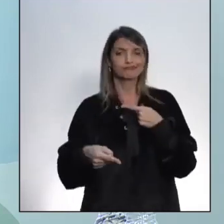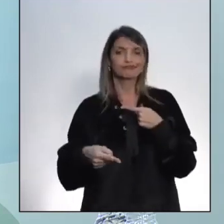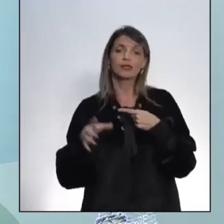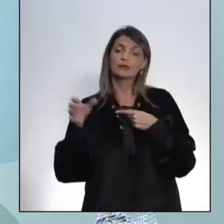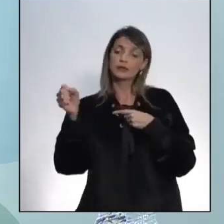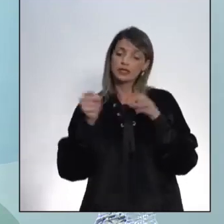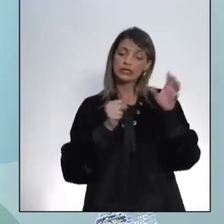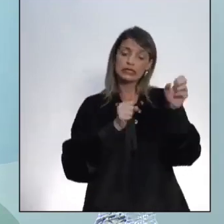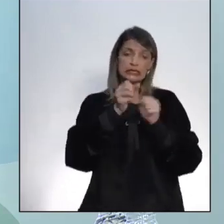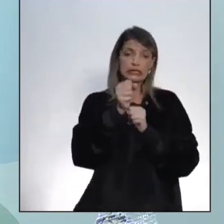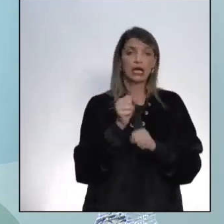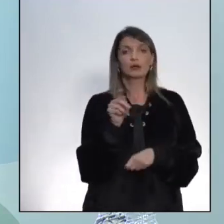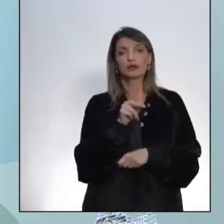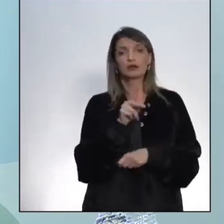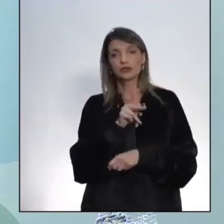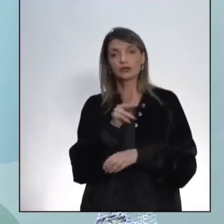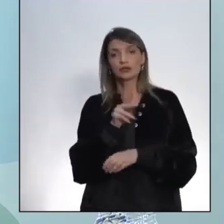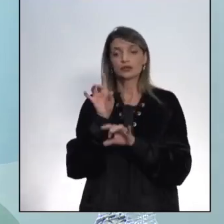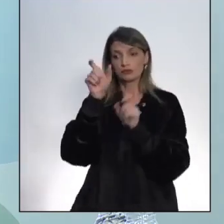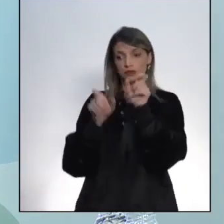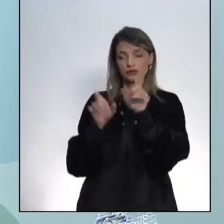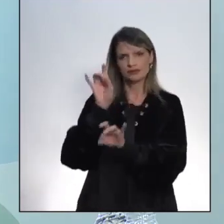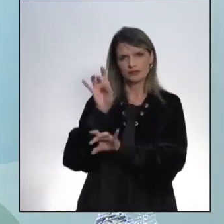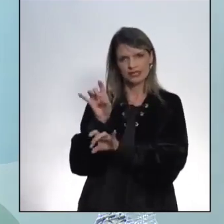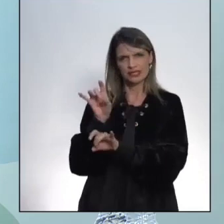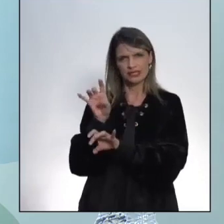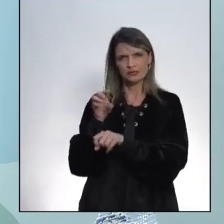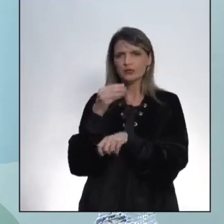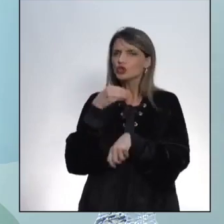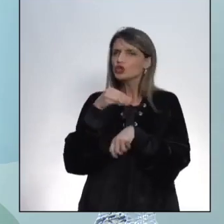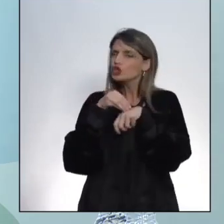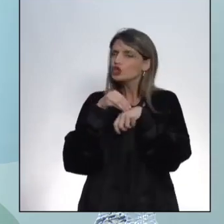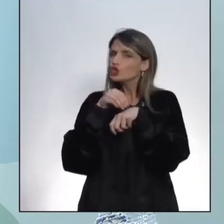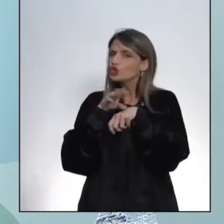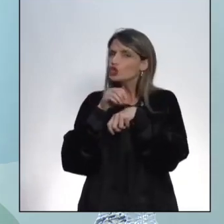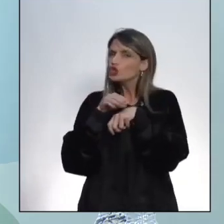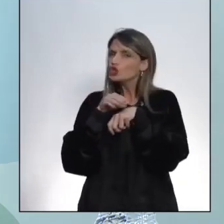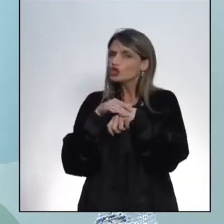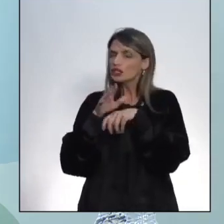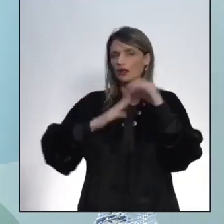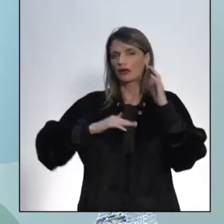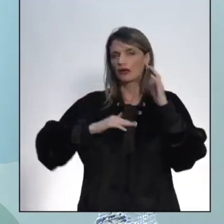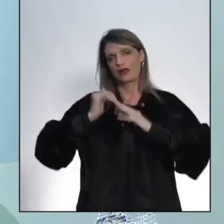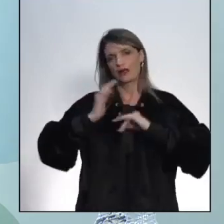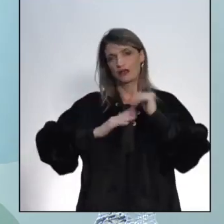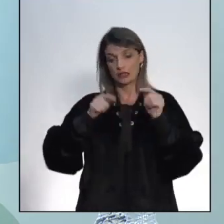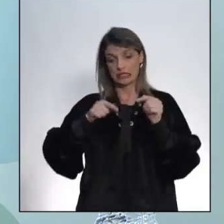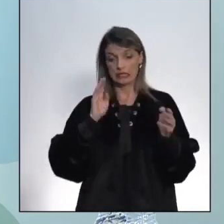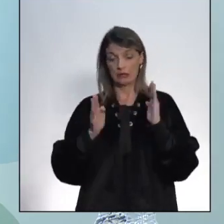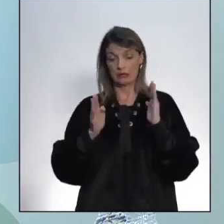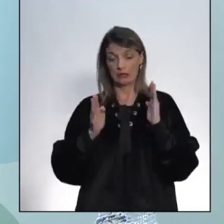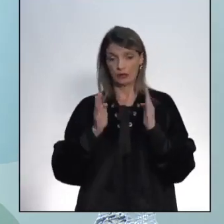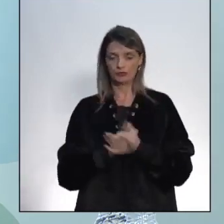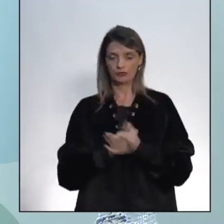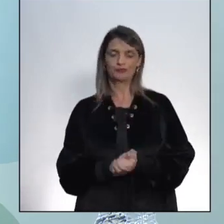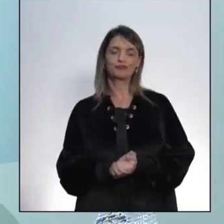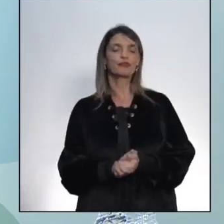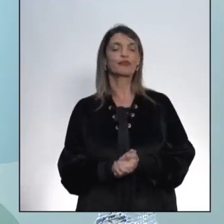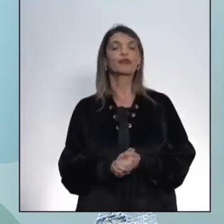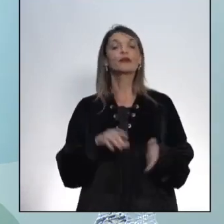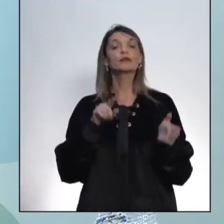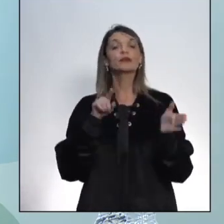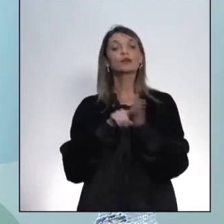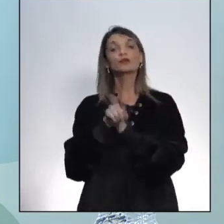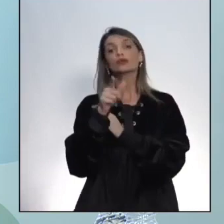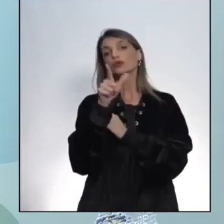melhores especialistas para comentar e para dar dicas práticas para esse momento que a gente está vivendo. Próxima pergunta, eu vou começar